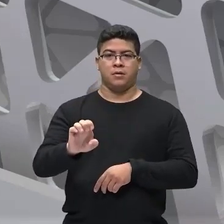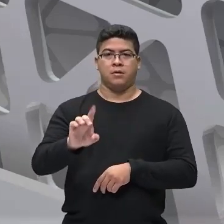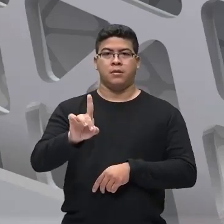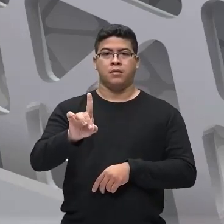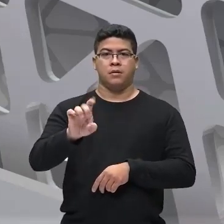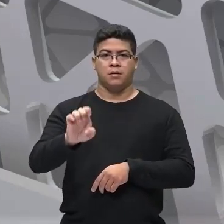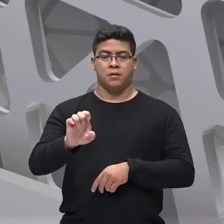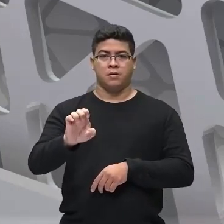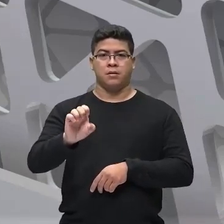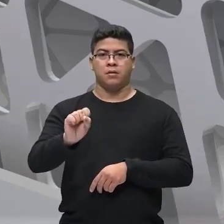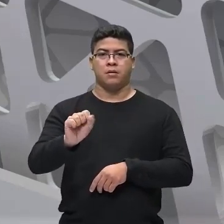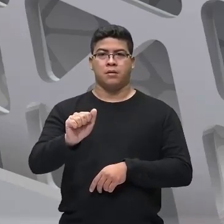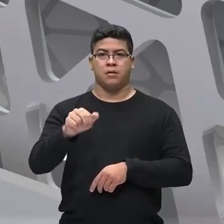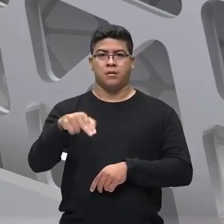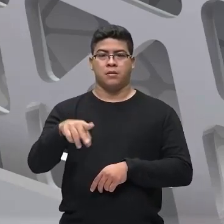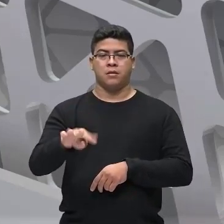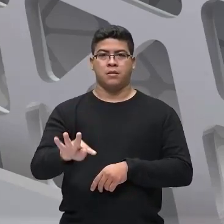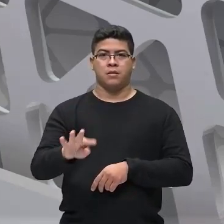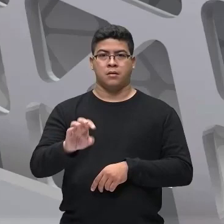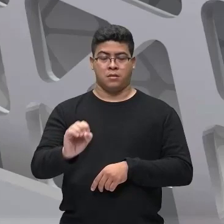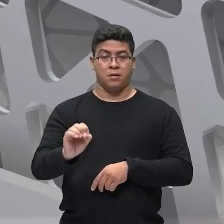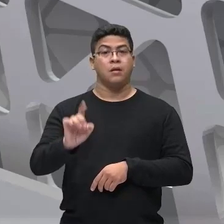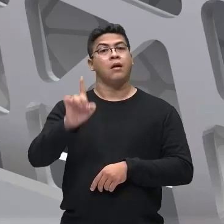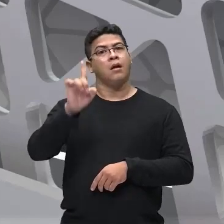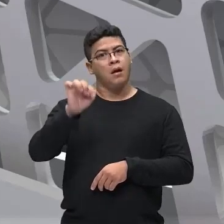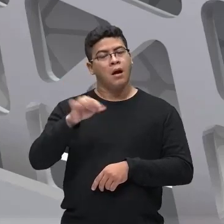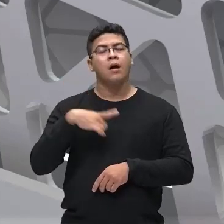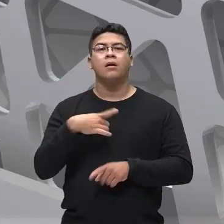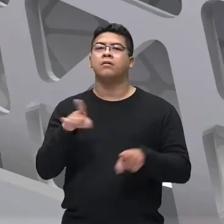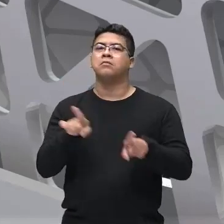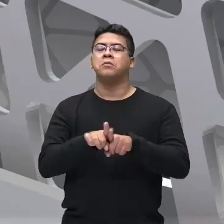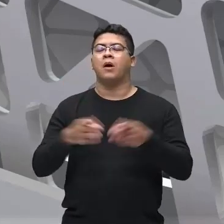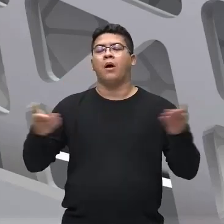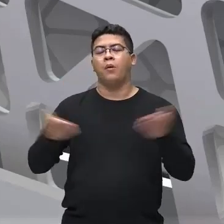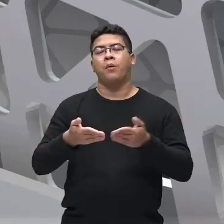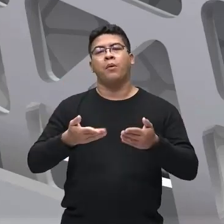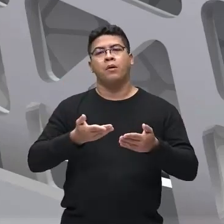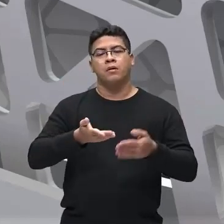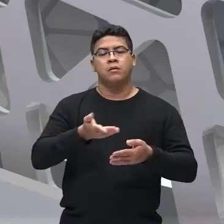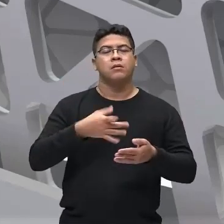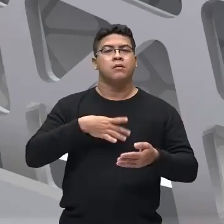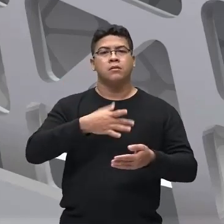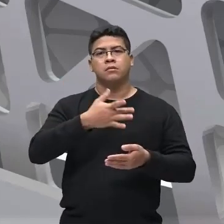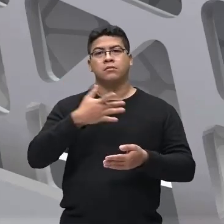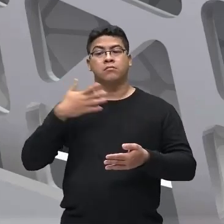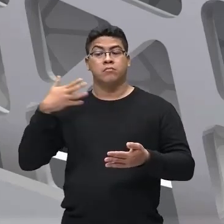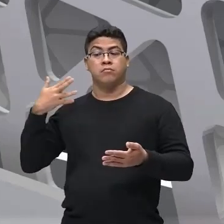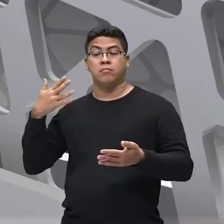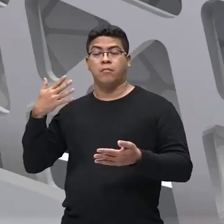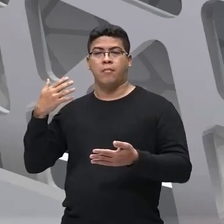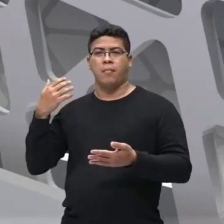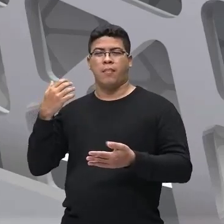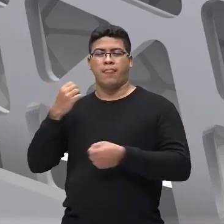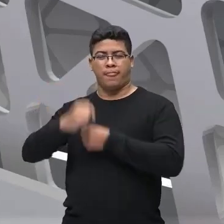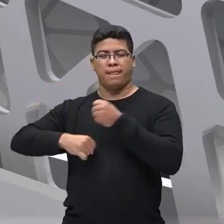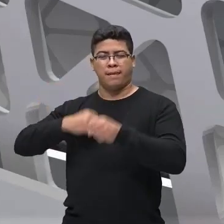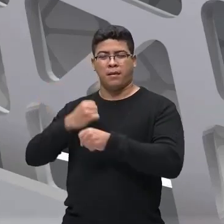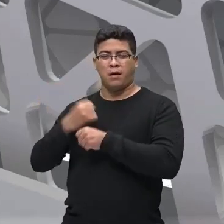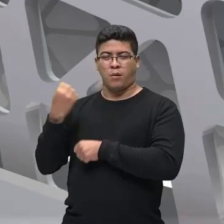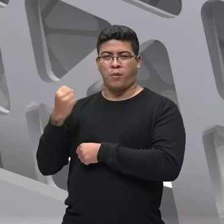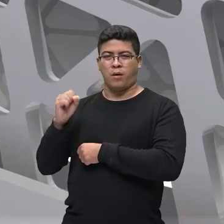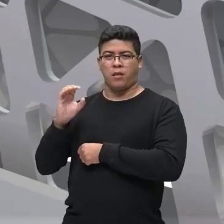forma muito ferrenha. Porque agora, na atualidade, desde a década de 80,